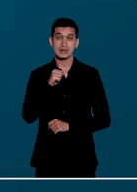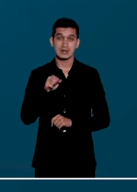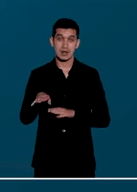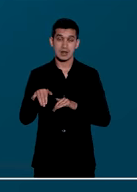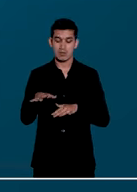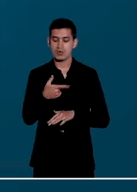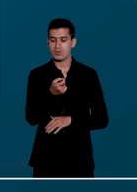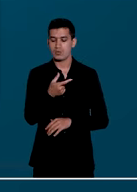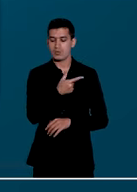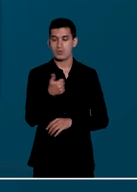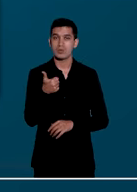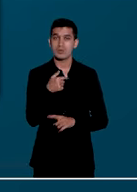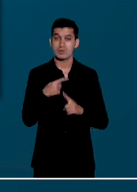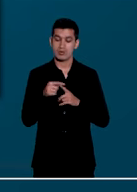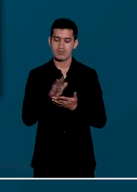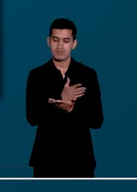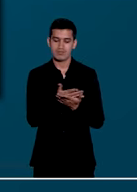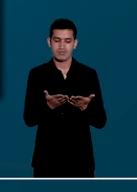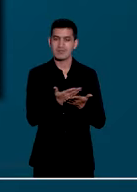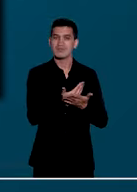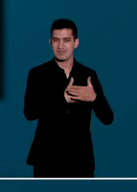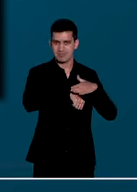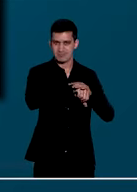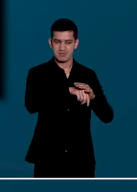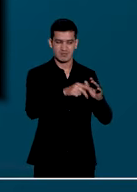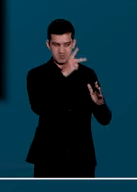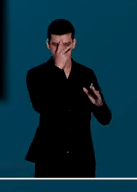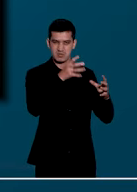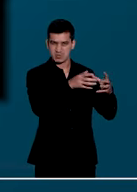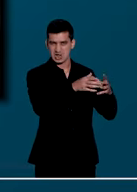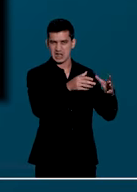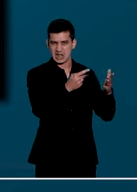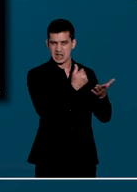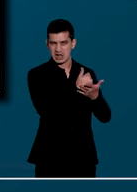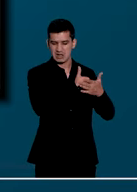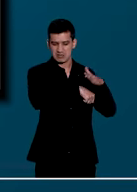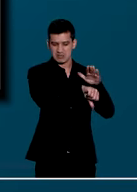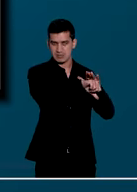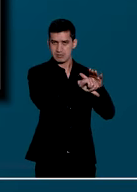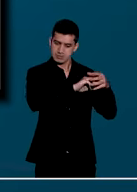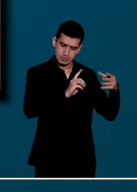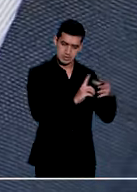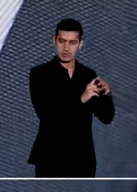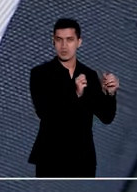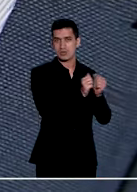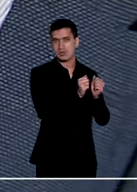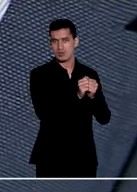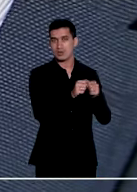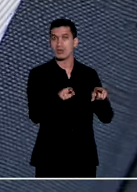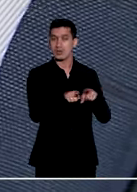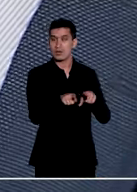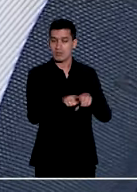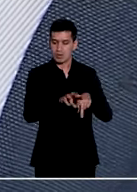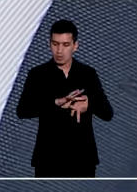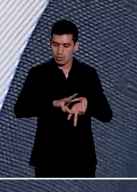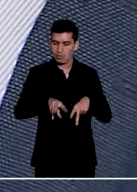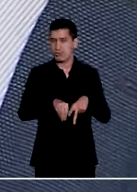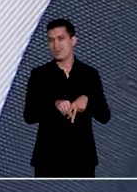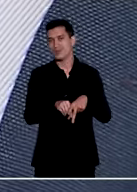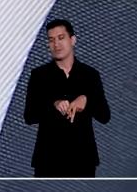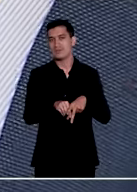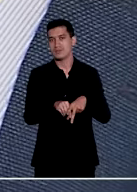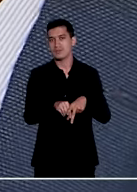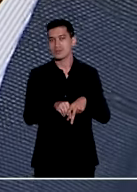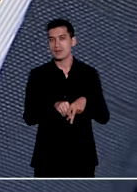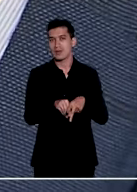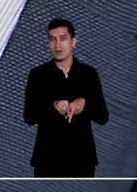por supostos crimes de organização criminosa corrupção e lavagem de dinheiro em julgamento de um